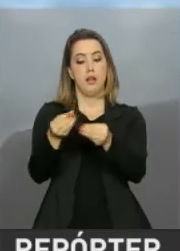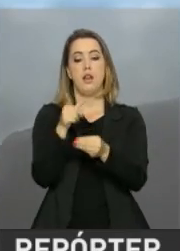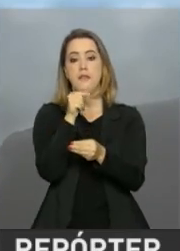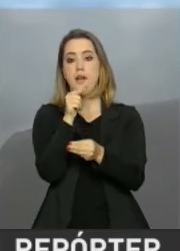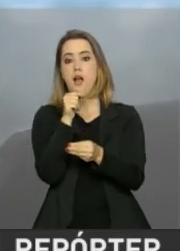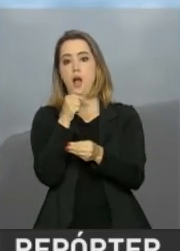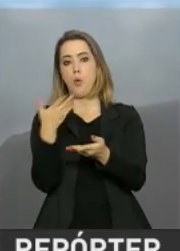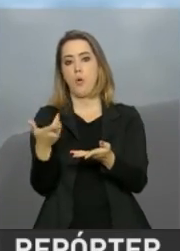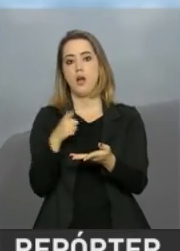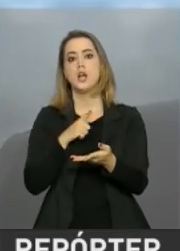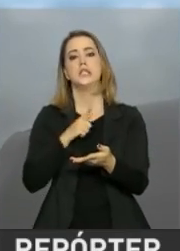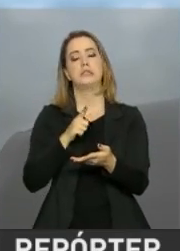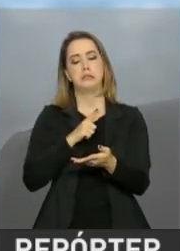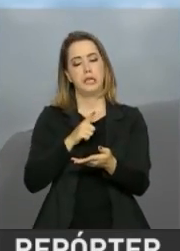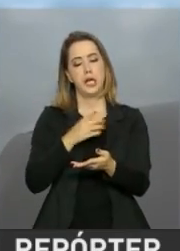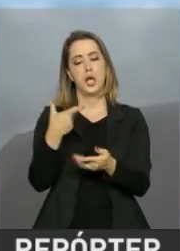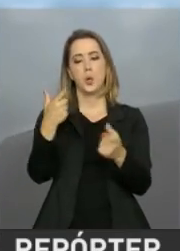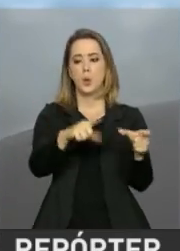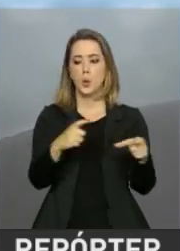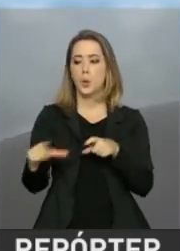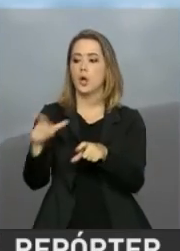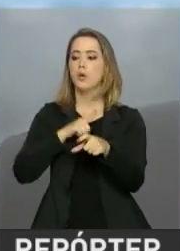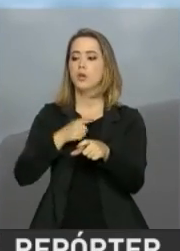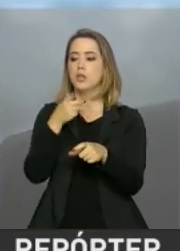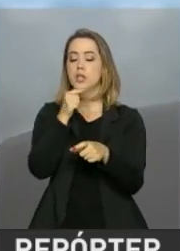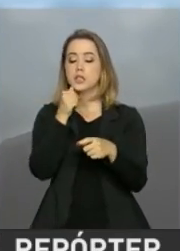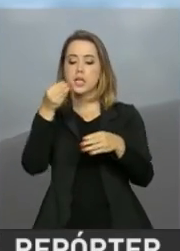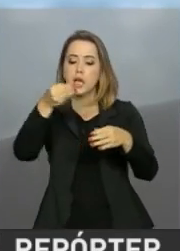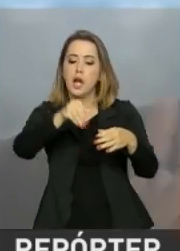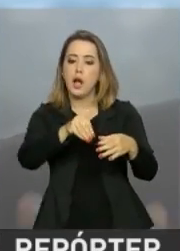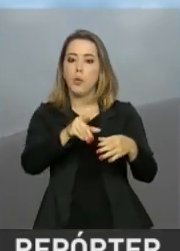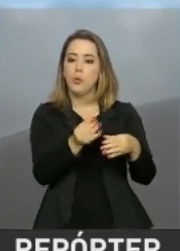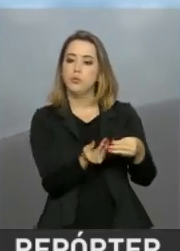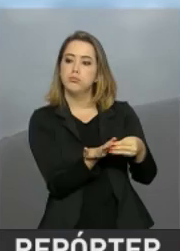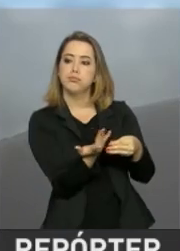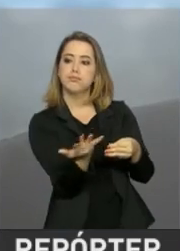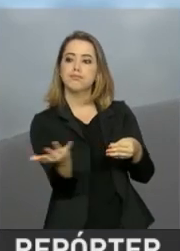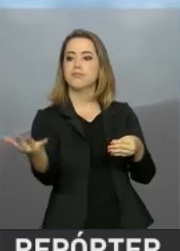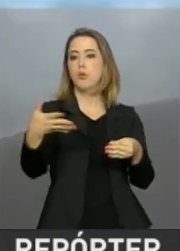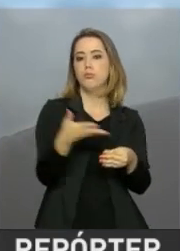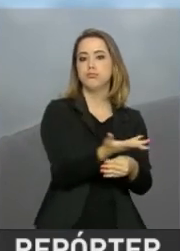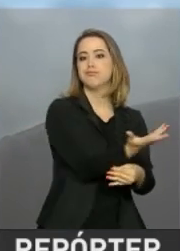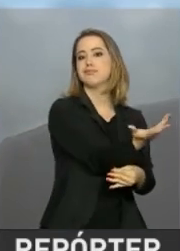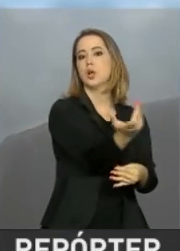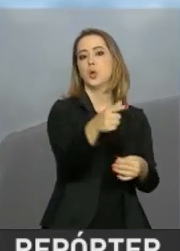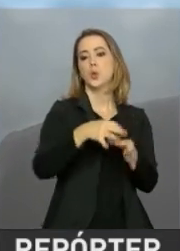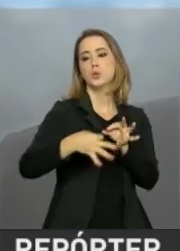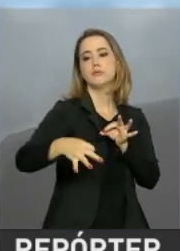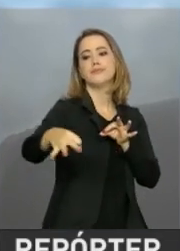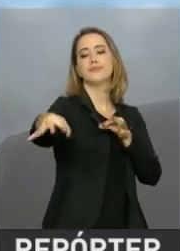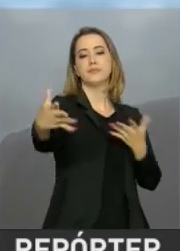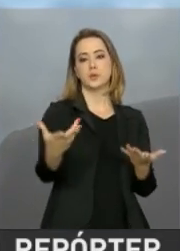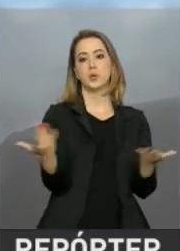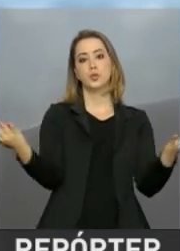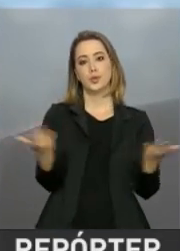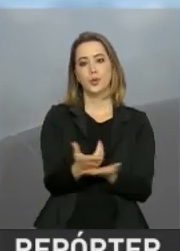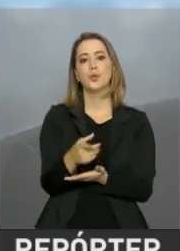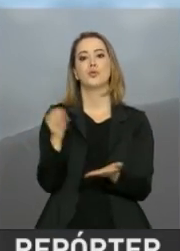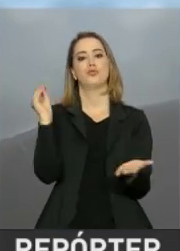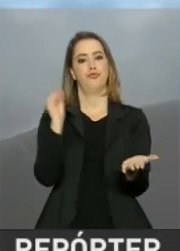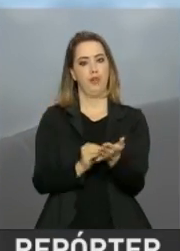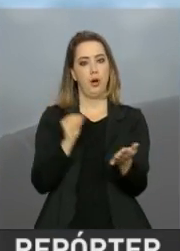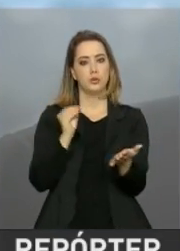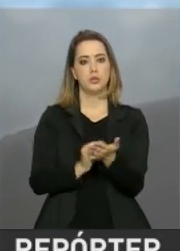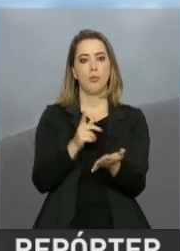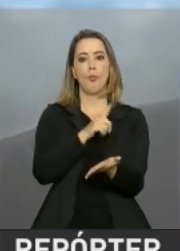onde ainda existe a oferta para lugares distantes que hoje estão desabastecidos nós temos um